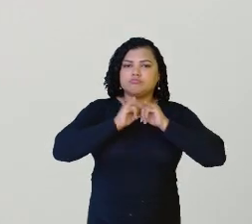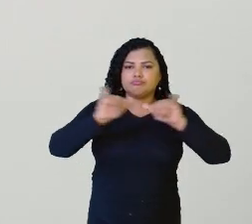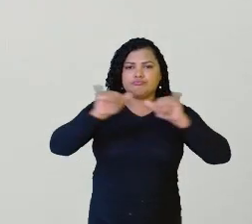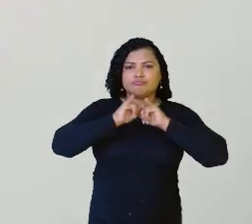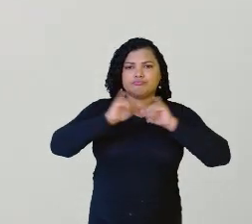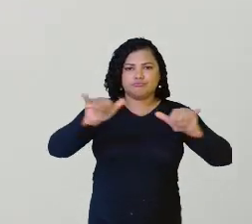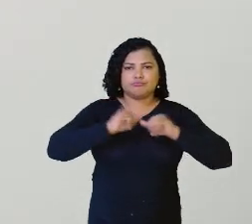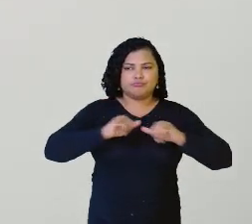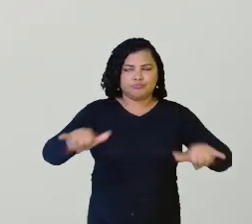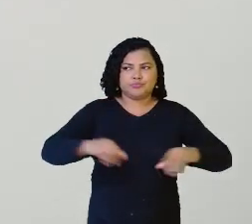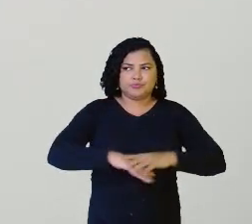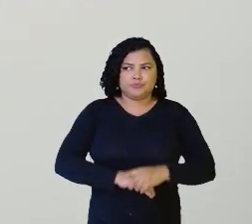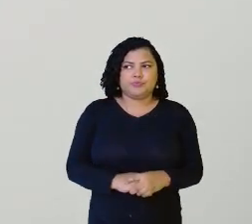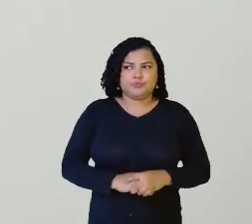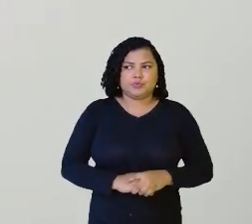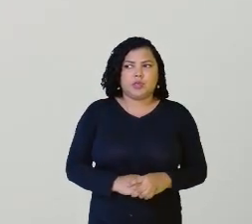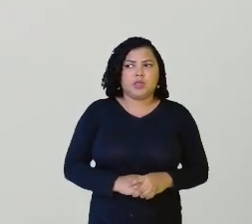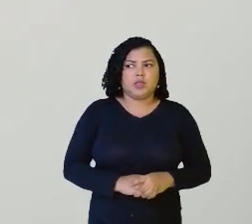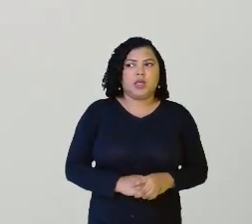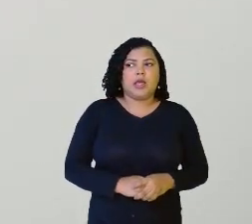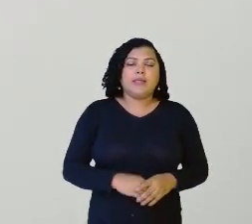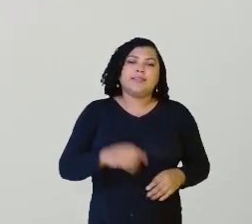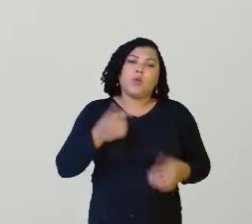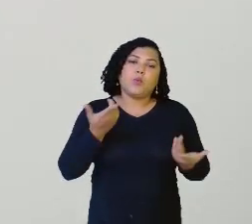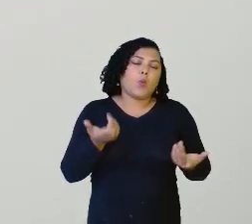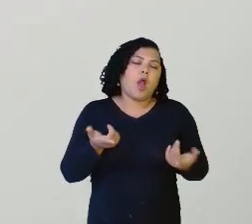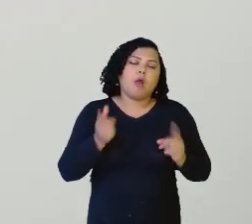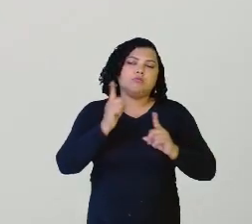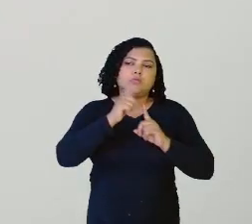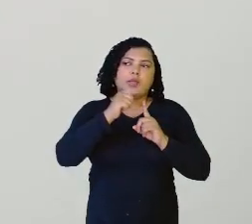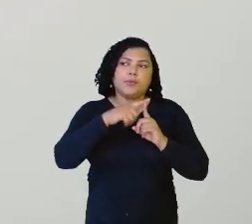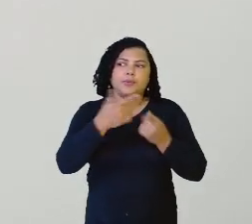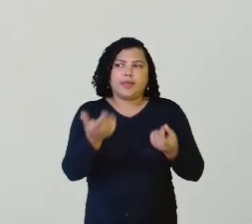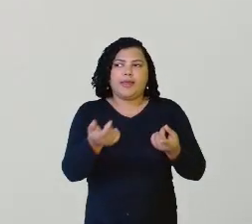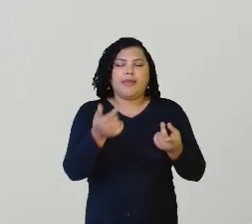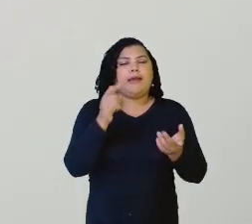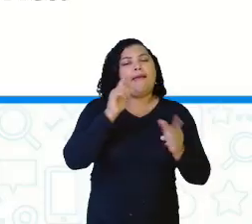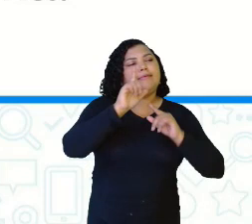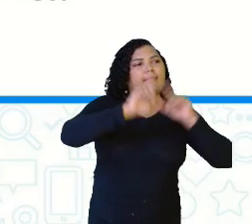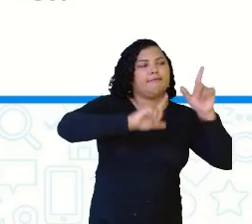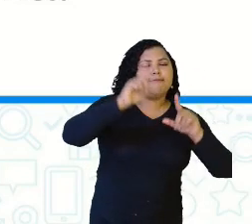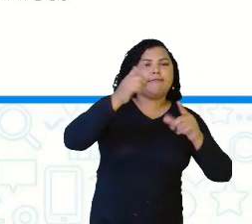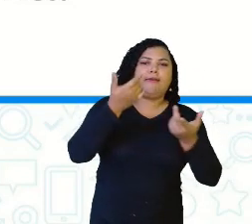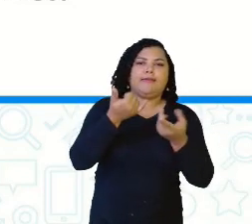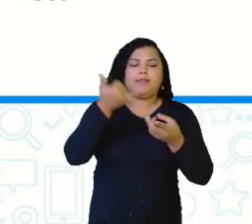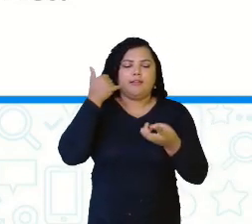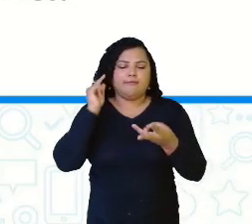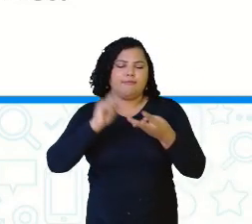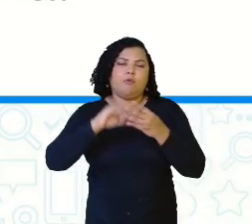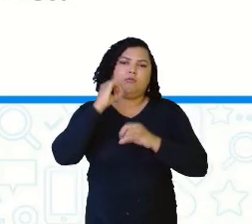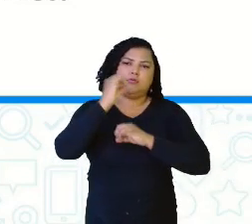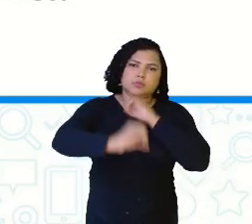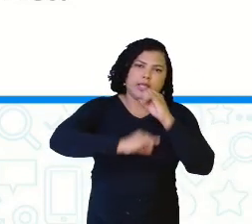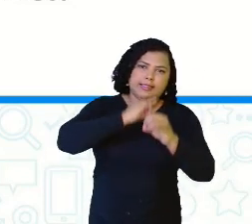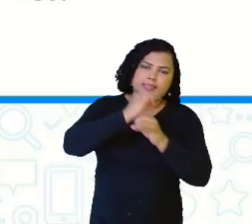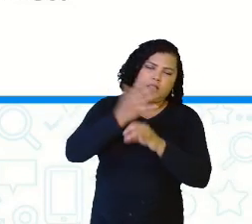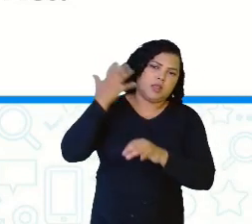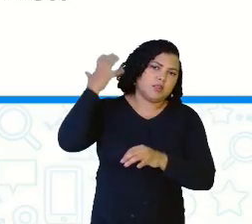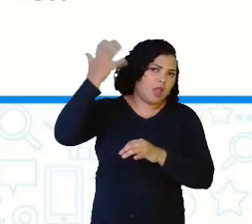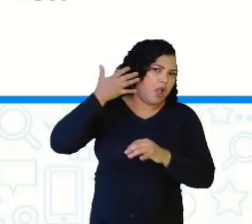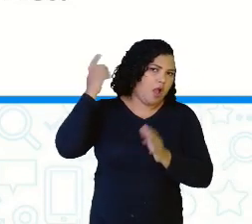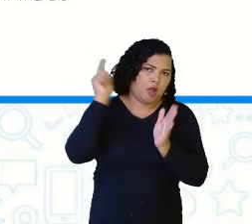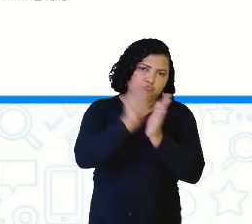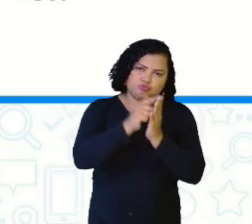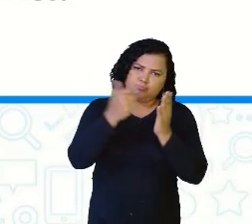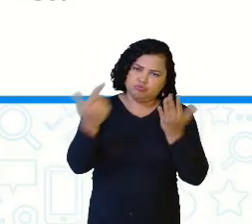informação. Os exemplos de meio de comunicação, que eu já passei aqui para vocês: televisão, telefone, internet, rádio,